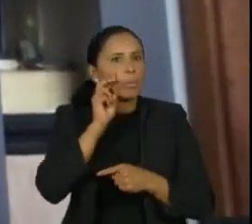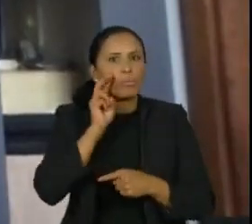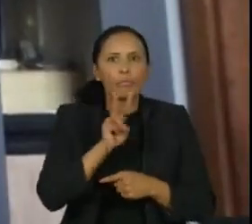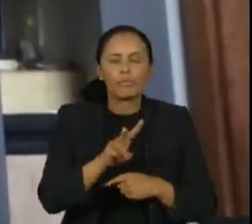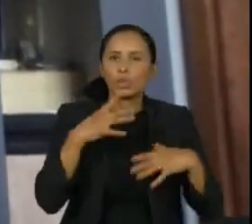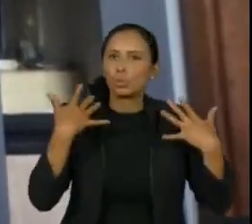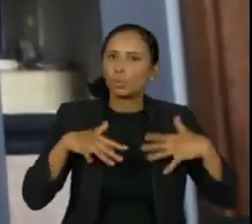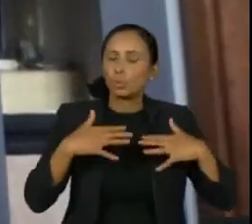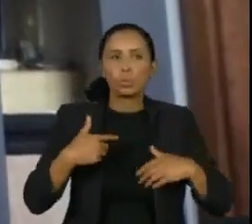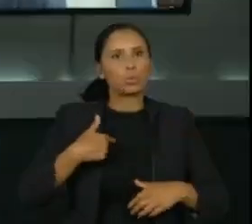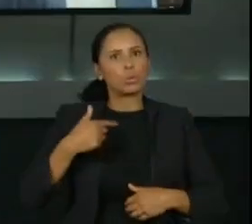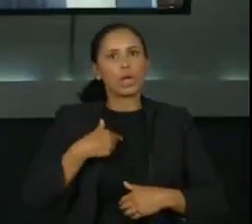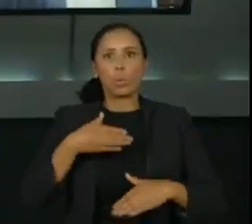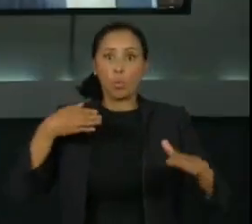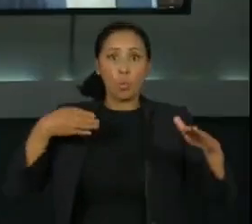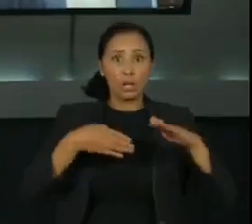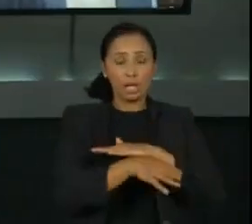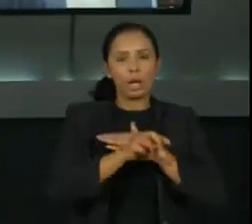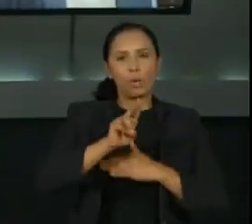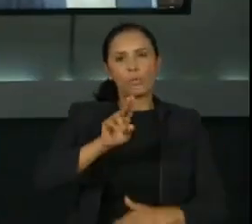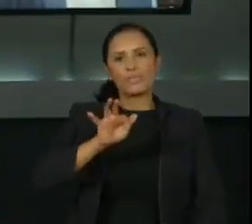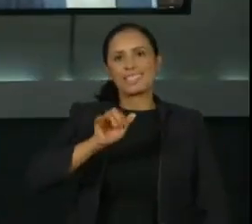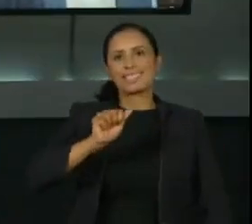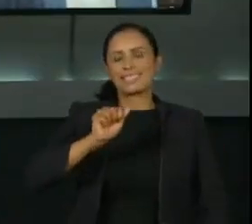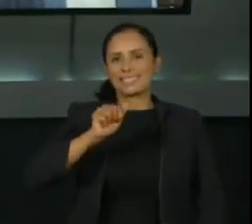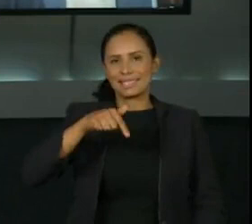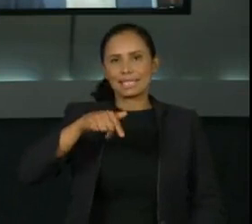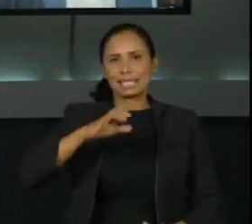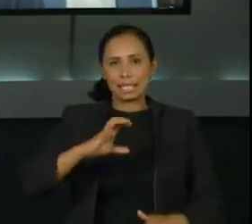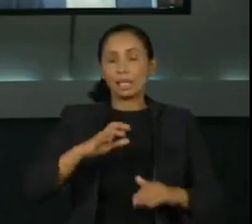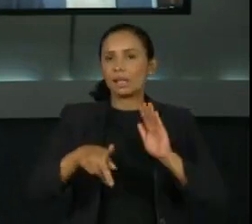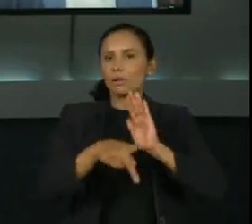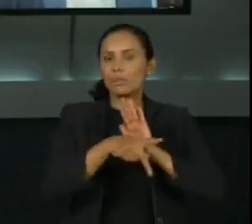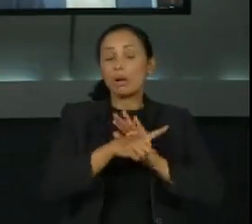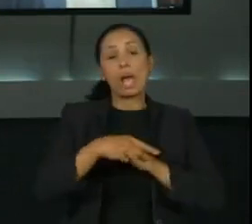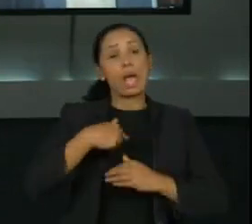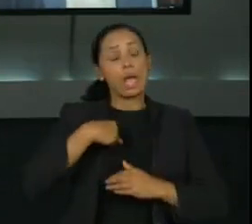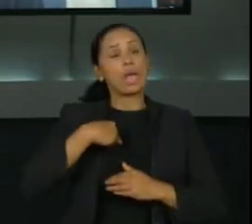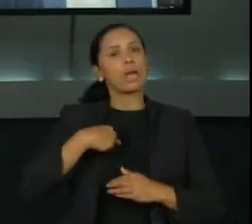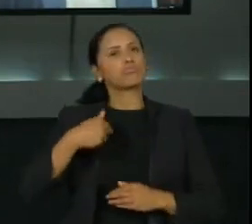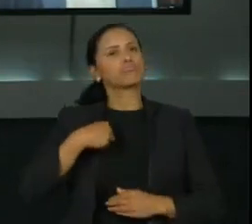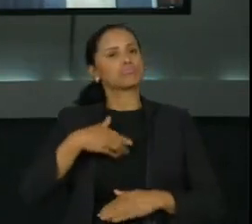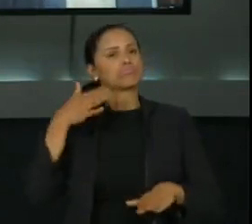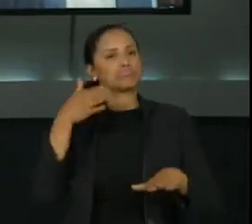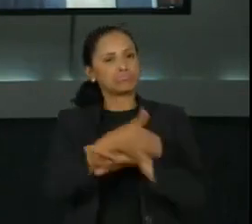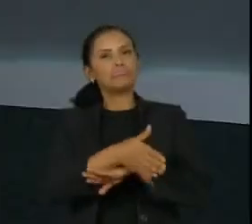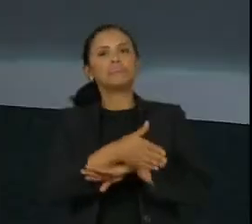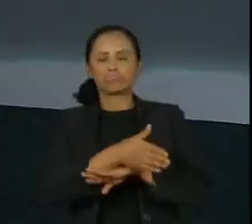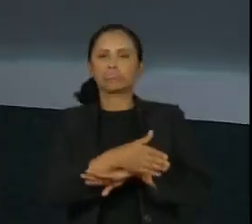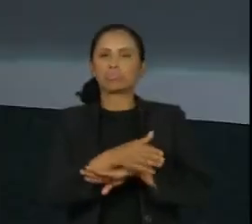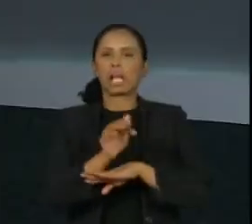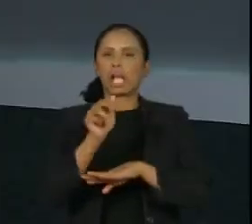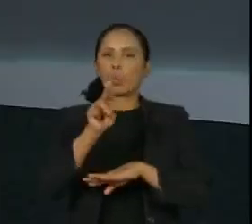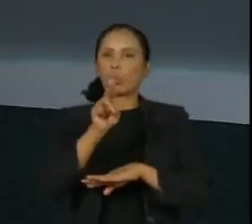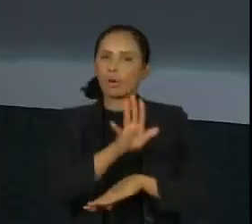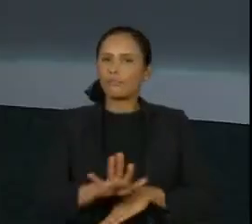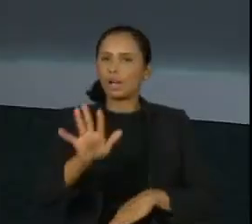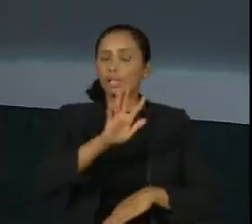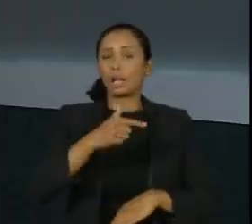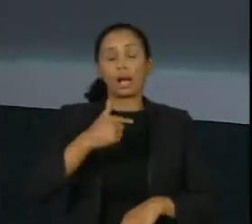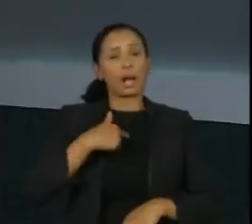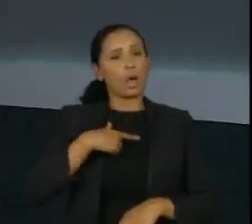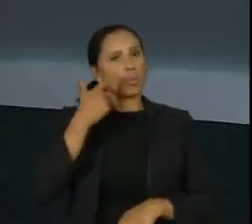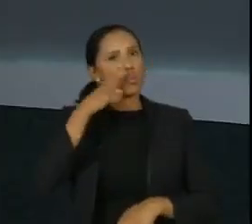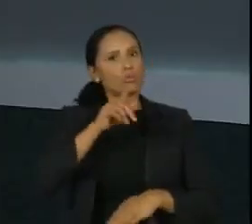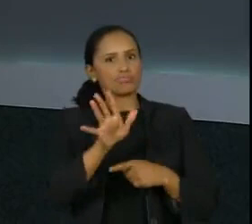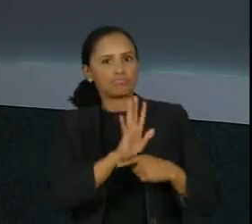acabei entrando e me formando. E dentro desse espaço da universidade da UF, eu fiz meus primeiros curtas. Você dedicou o prêmio